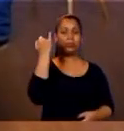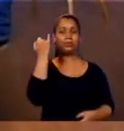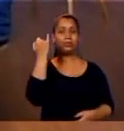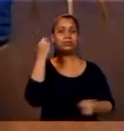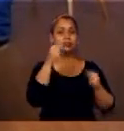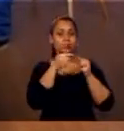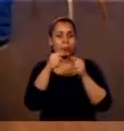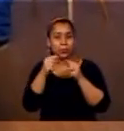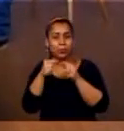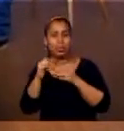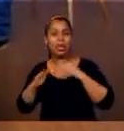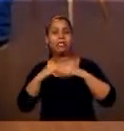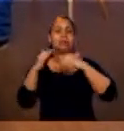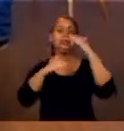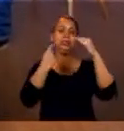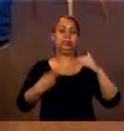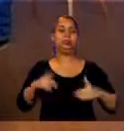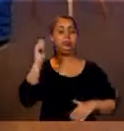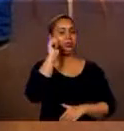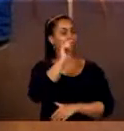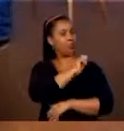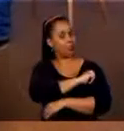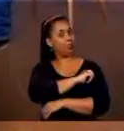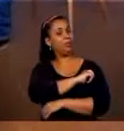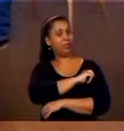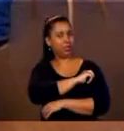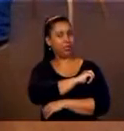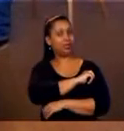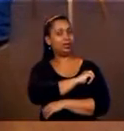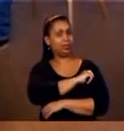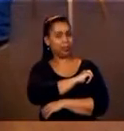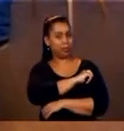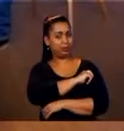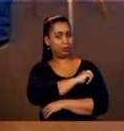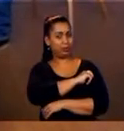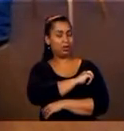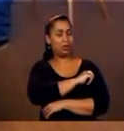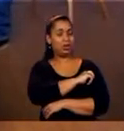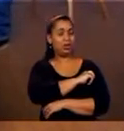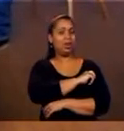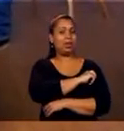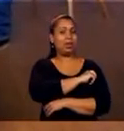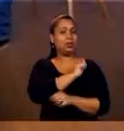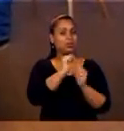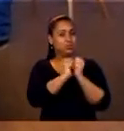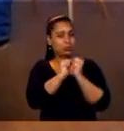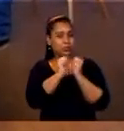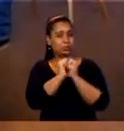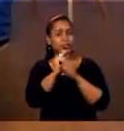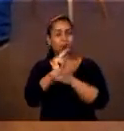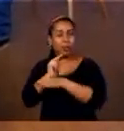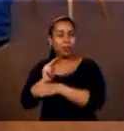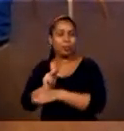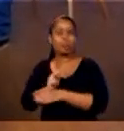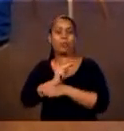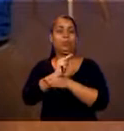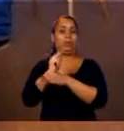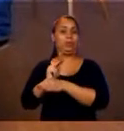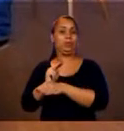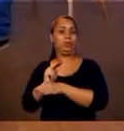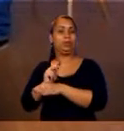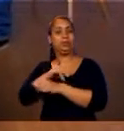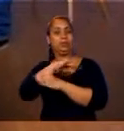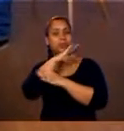esse crescimento da cidade, até do ser humano, da população, com a preservação do meio ambiente, a preservação